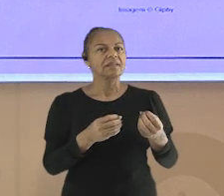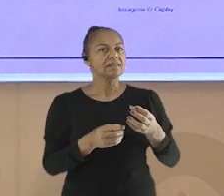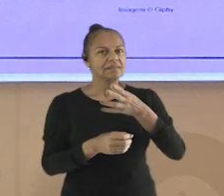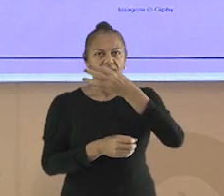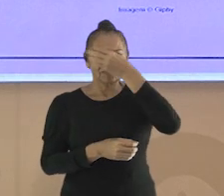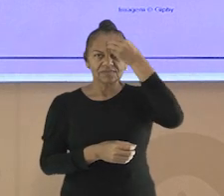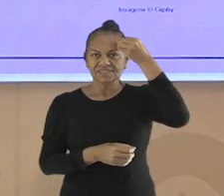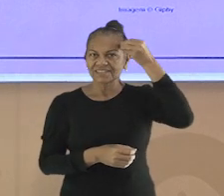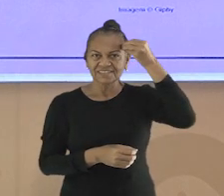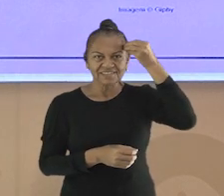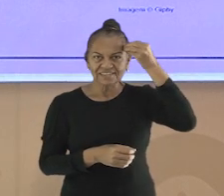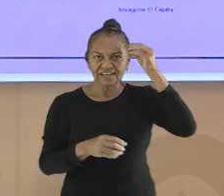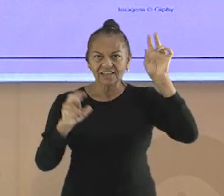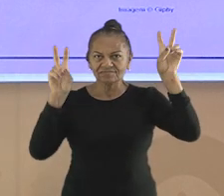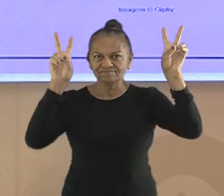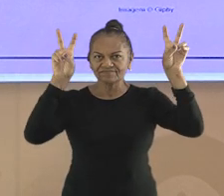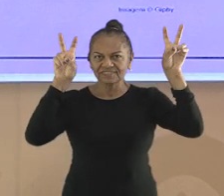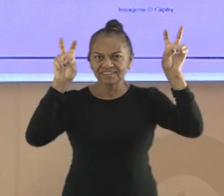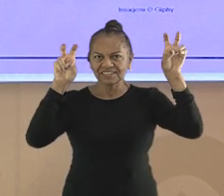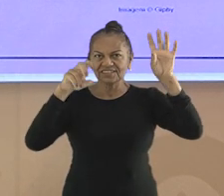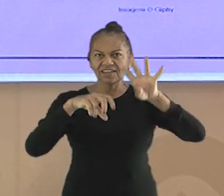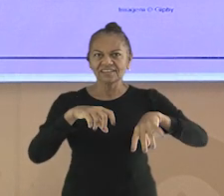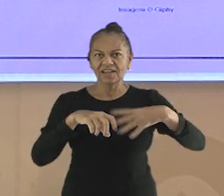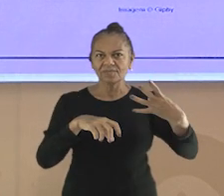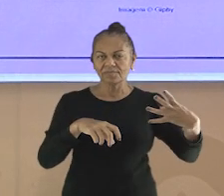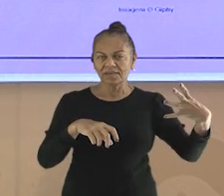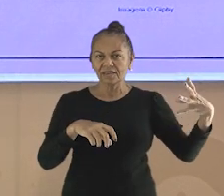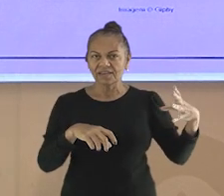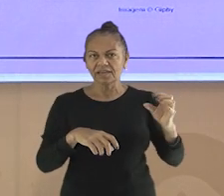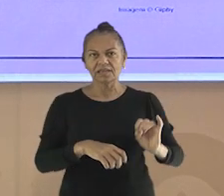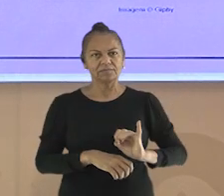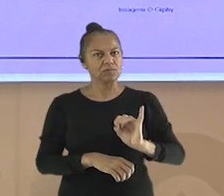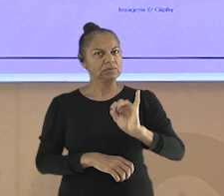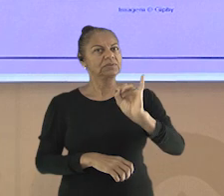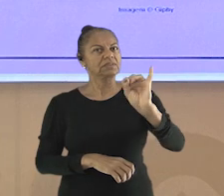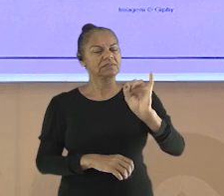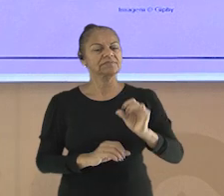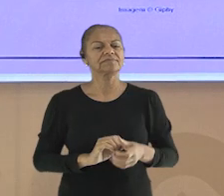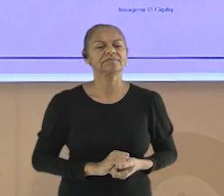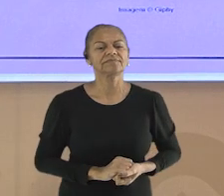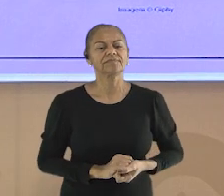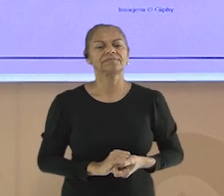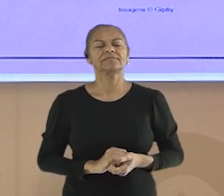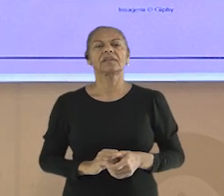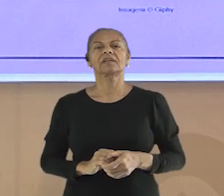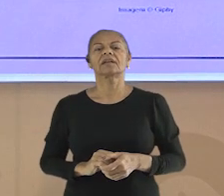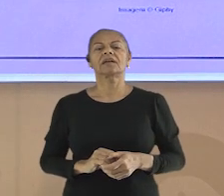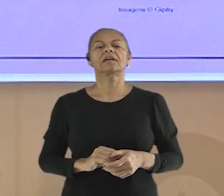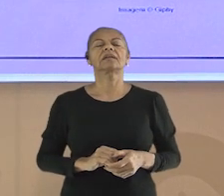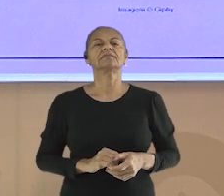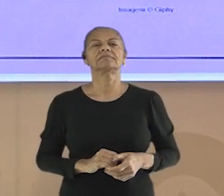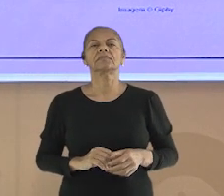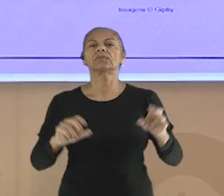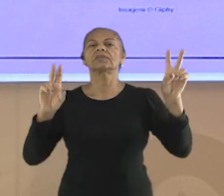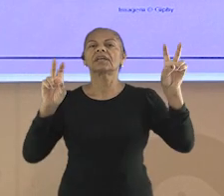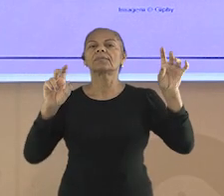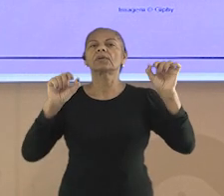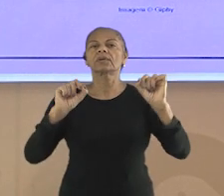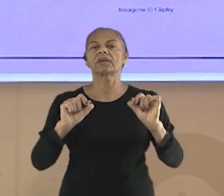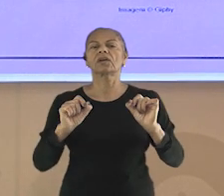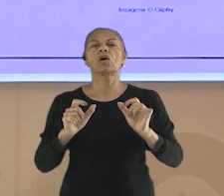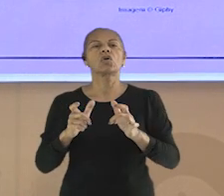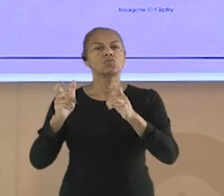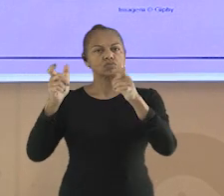Além disso, a gente não pode esquecer o título da tabela, pois ele é muito importante. O título da nossa